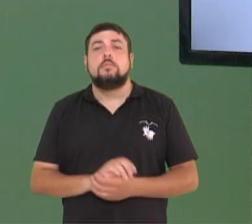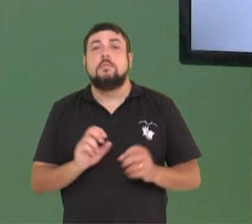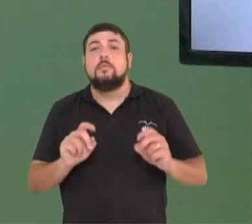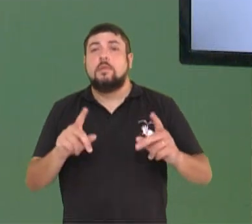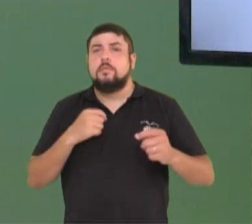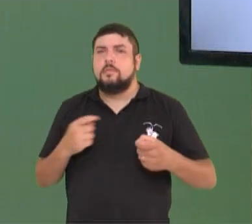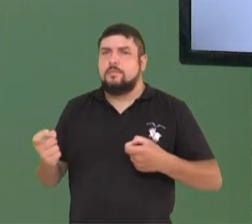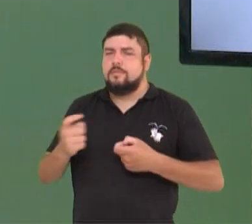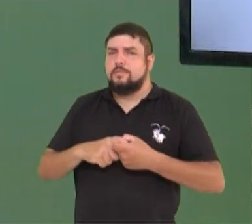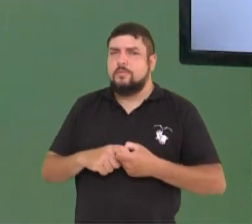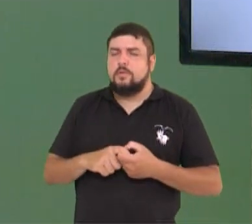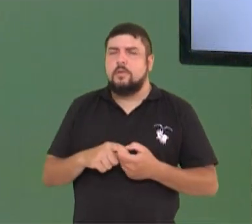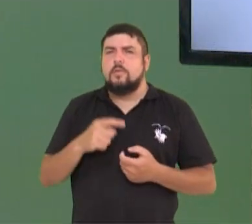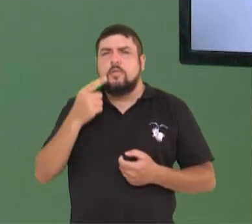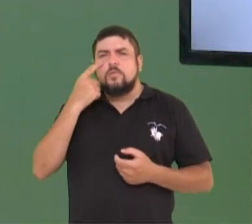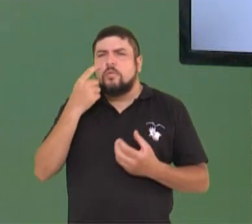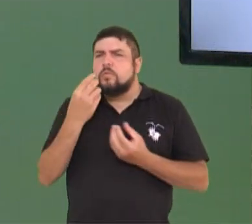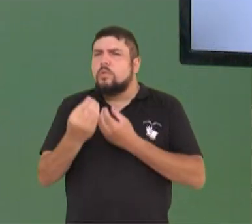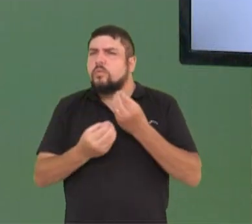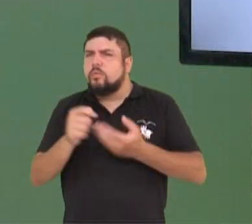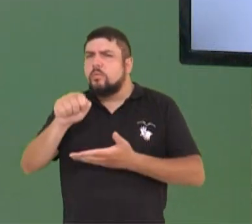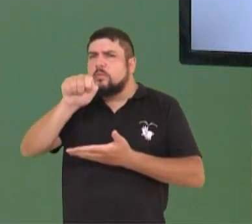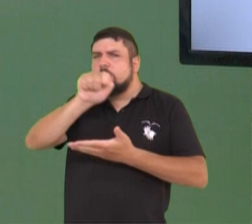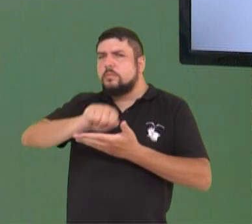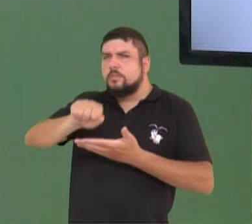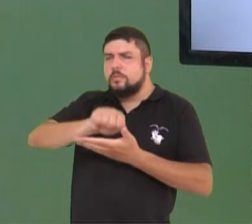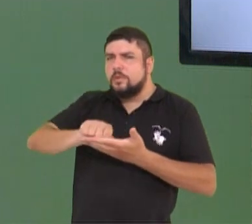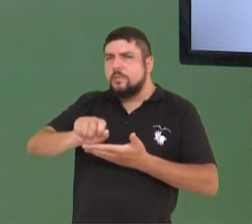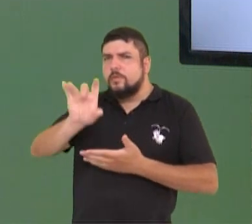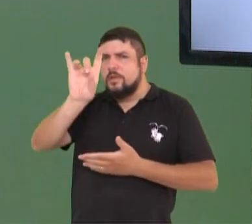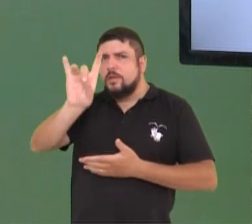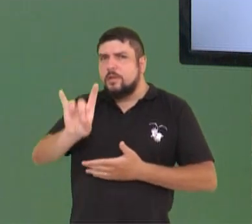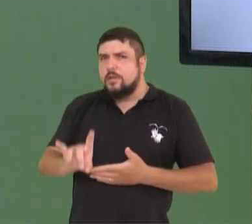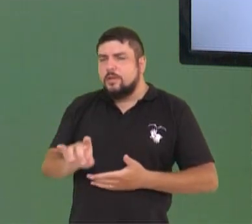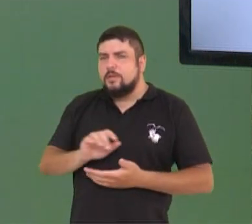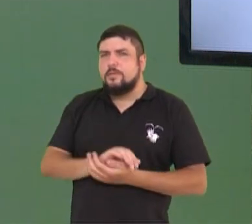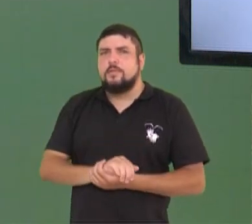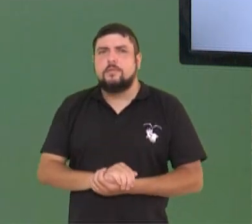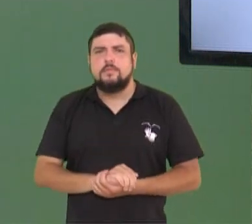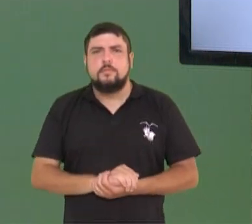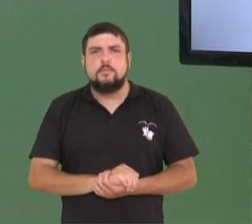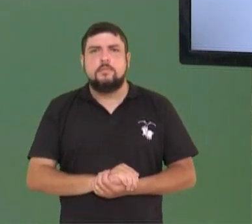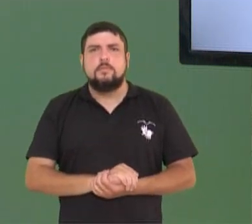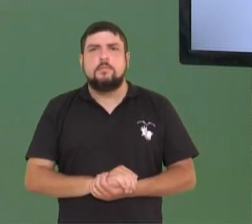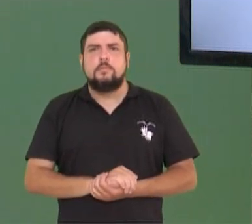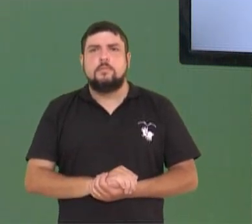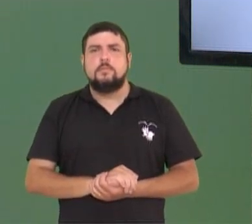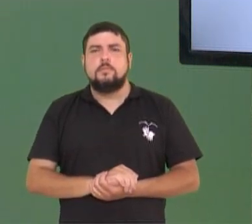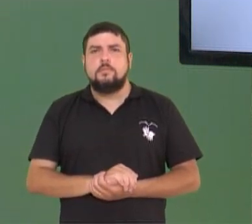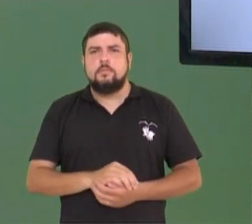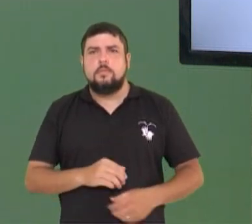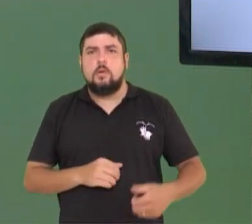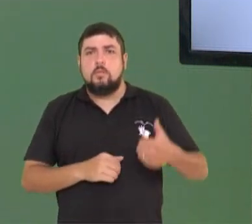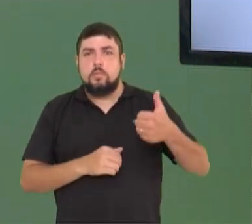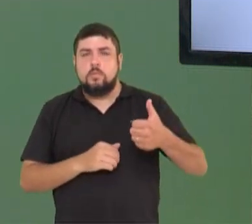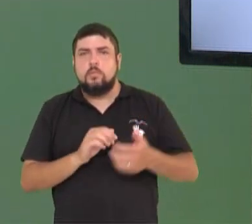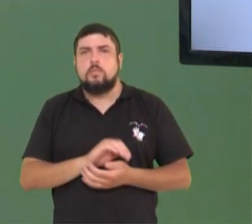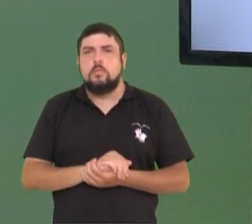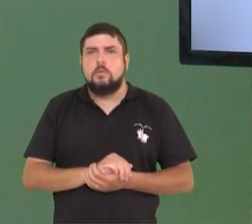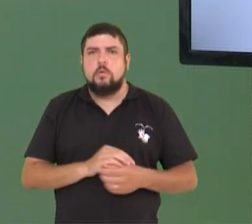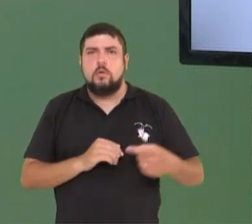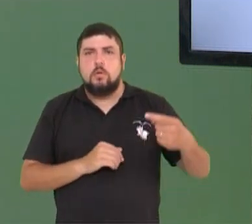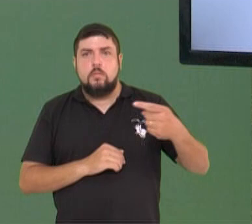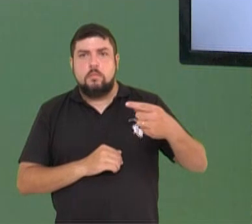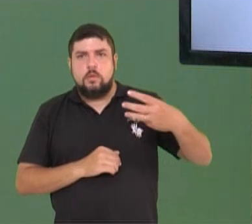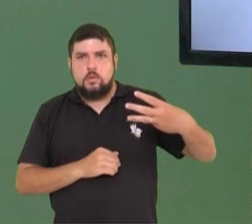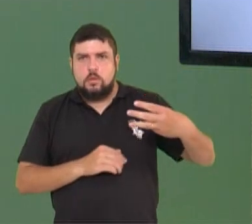Estamos de volta então. Vamos dar uma olhadinha aqui como que eu vou representar cada um dos intervalos. Então o primeiro é um intervalo que está fechado no menos